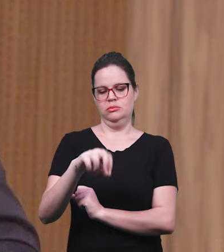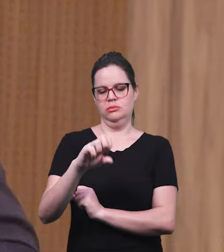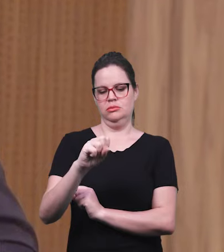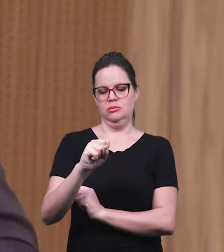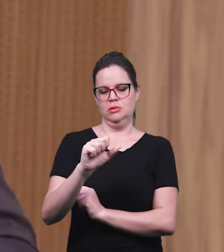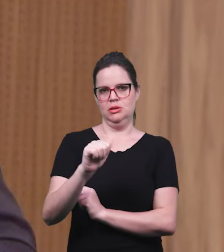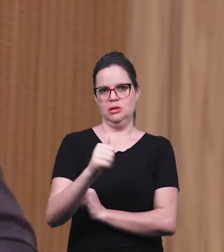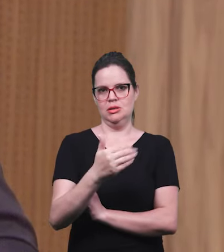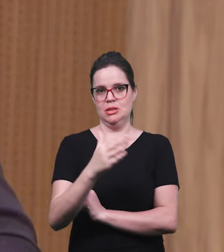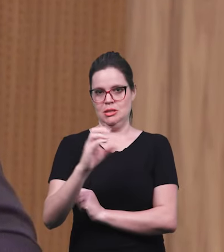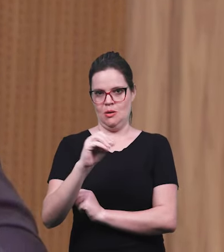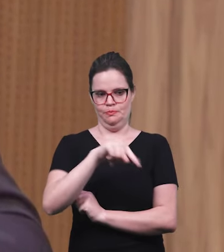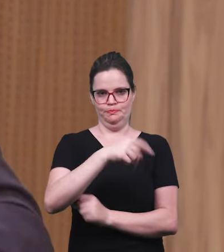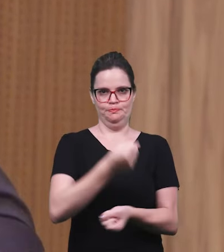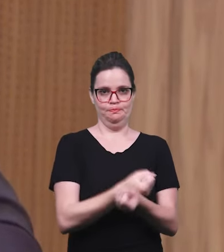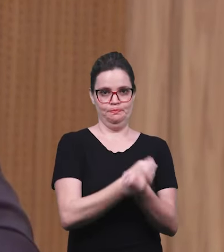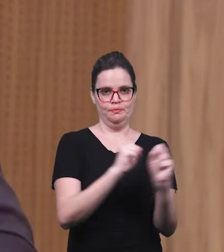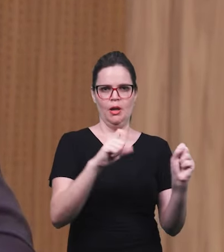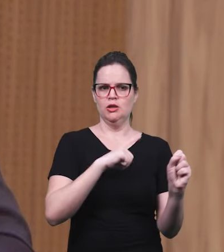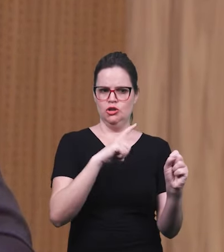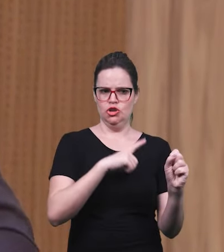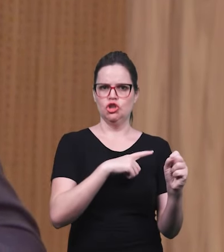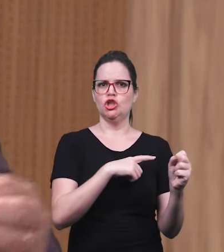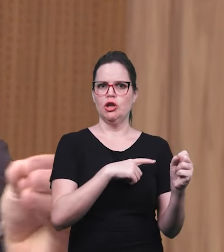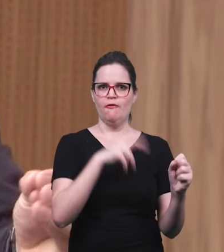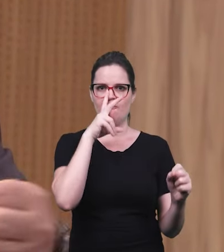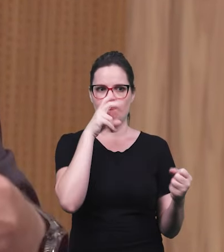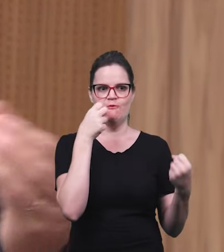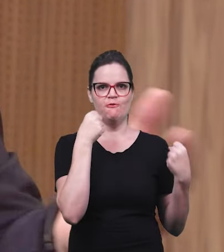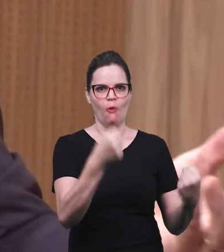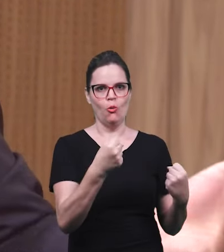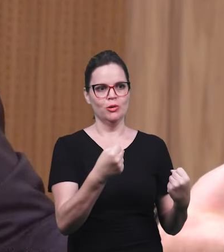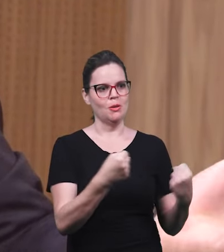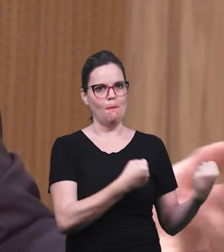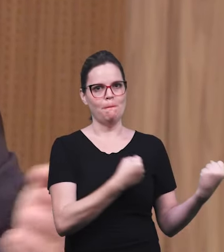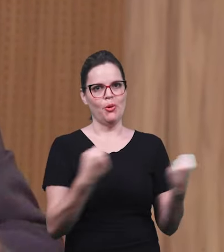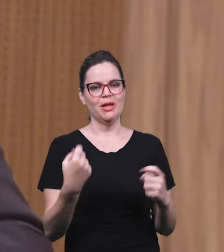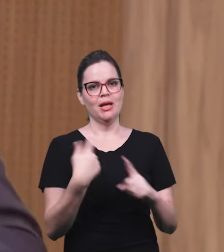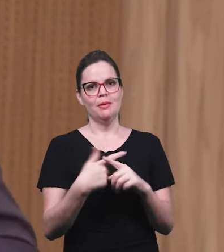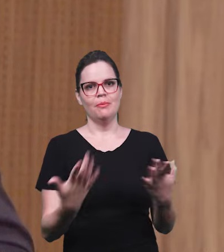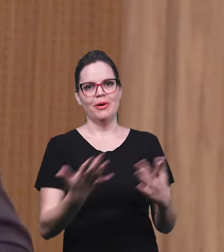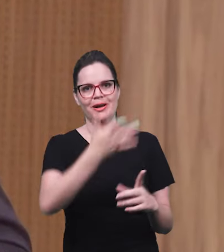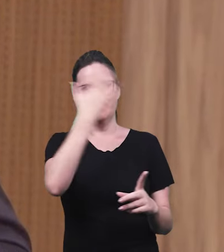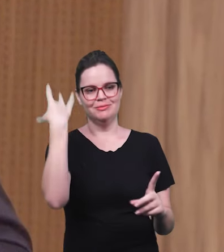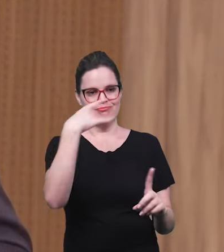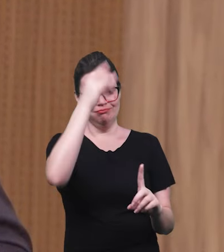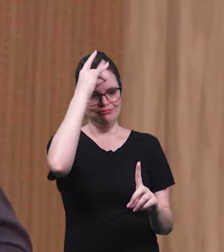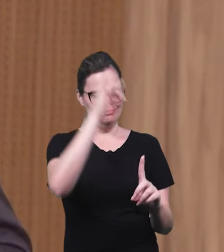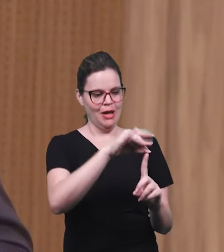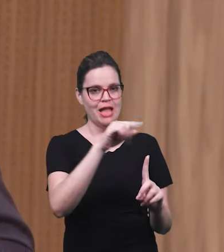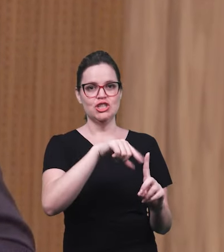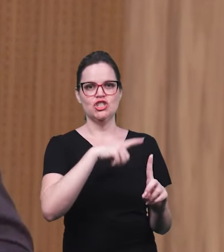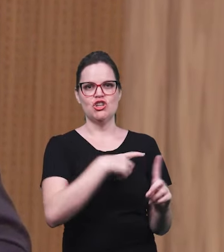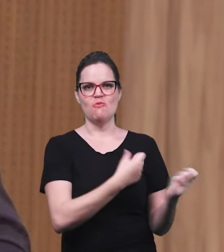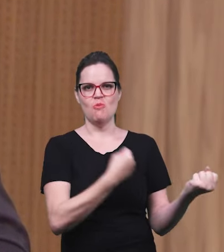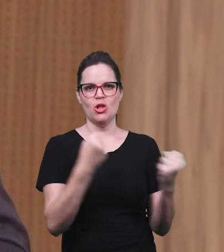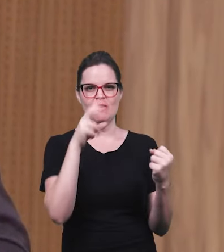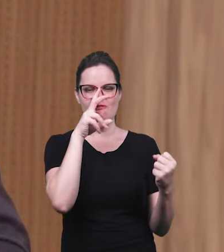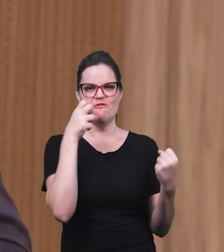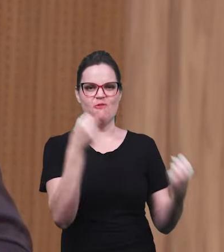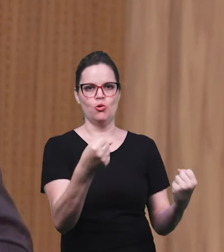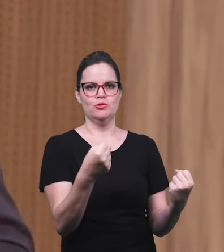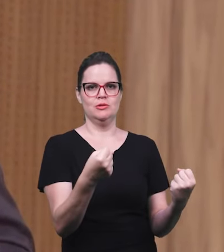notável, não é? Era um poder de Deus, que qualquer um de nós tem força como a força que ele tinha. Só que aquilo